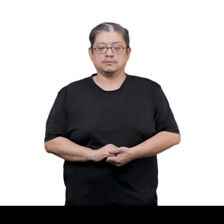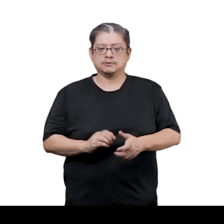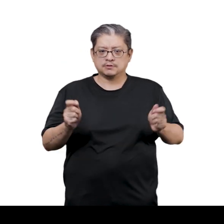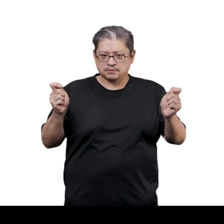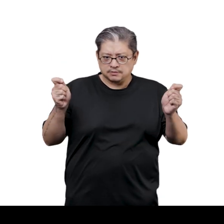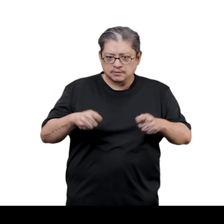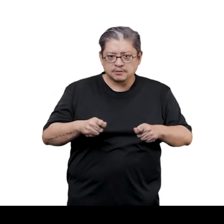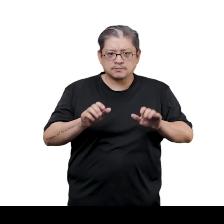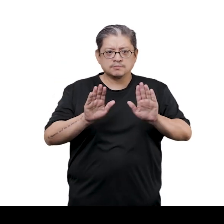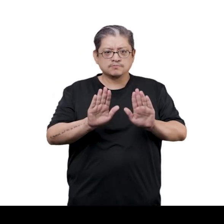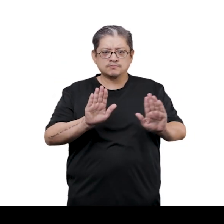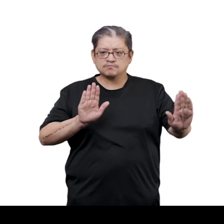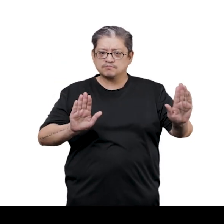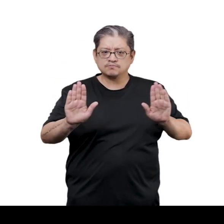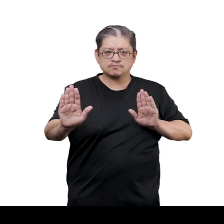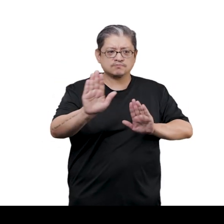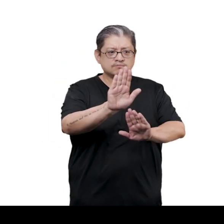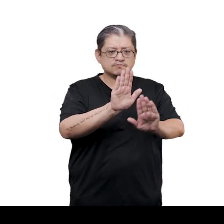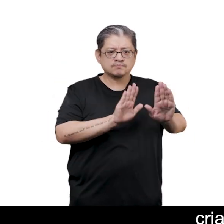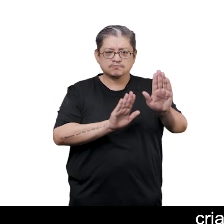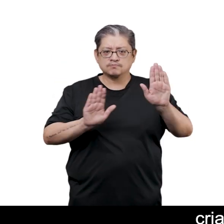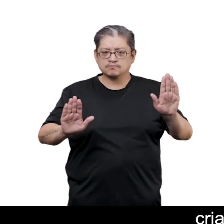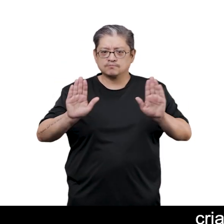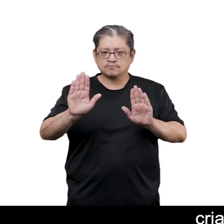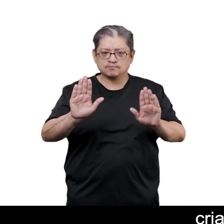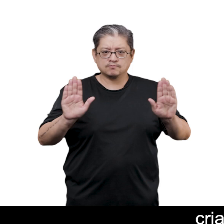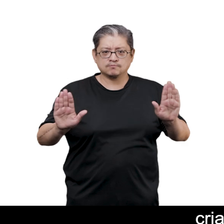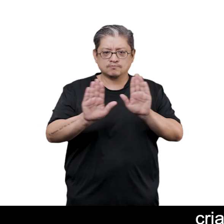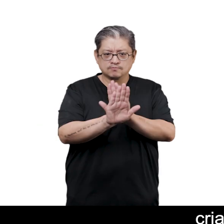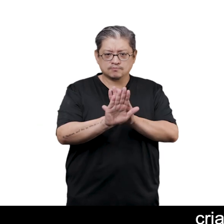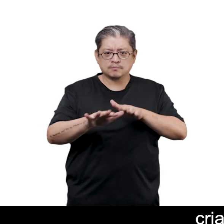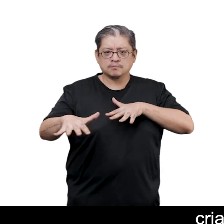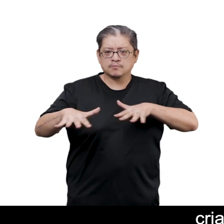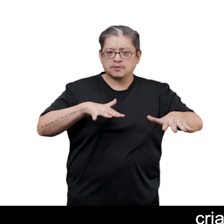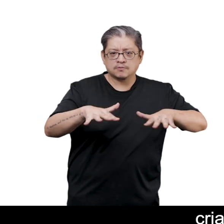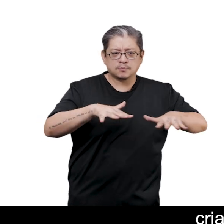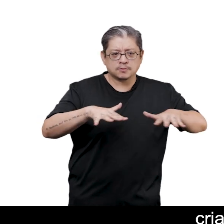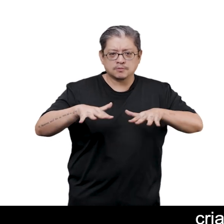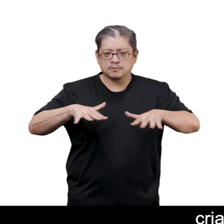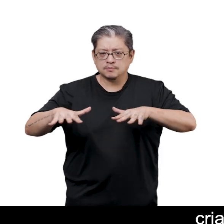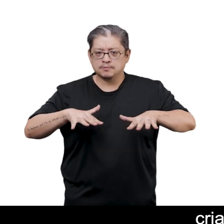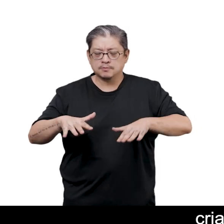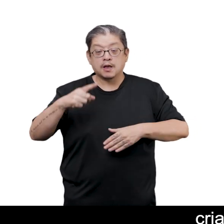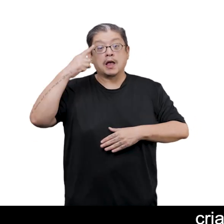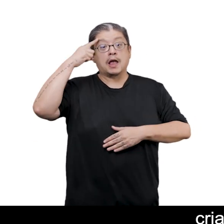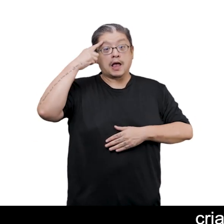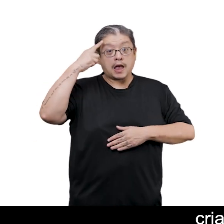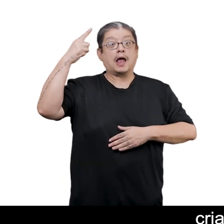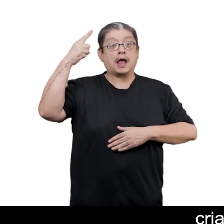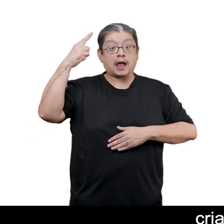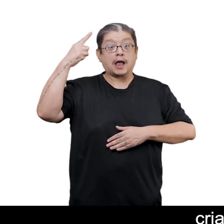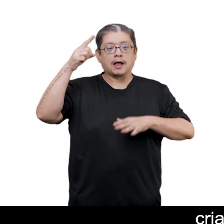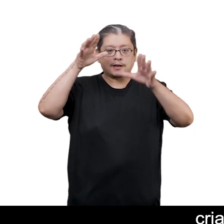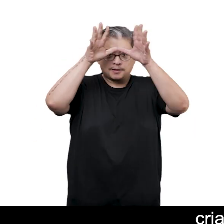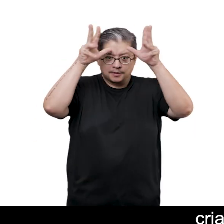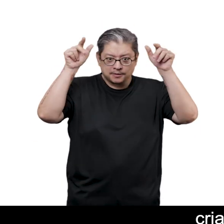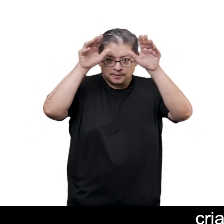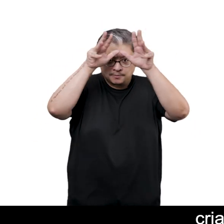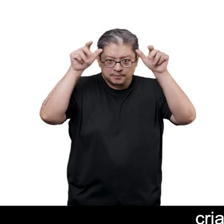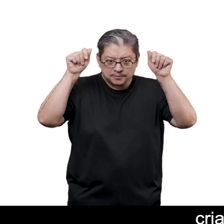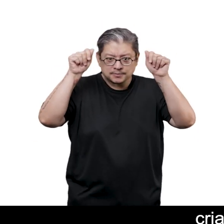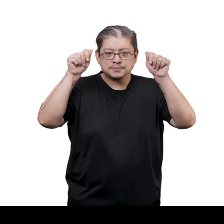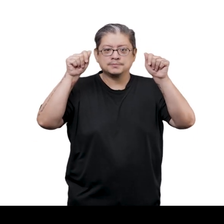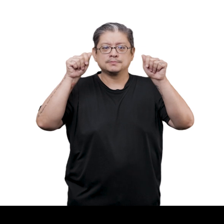A possibilidade de alteração dos painéis cria uma composição móvel e sugere abstrações, arquiteturas